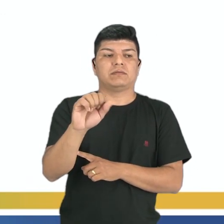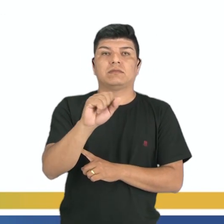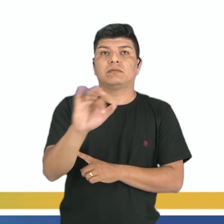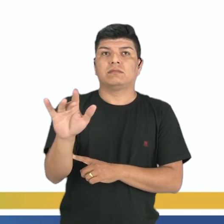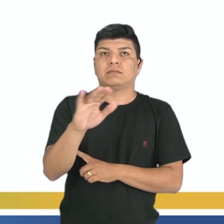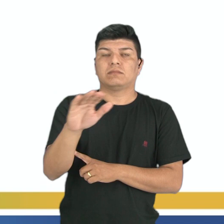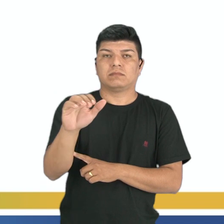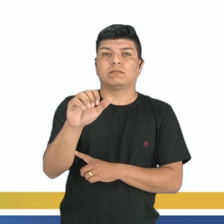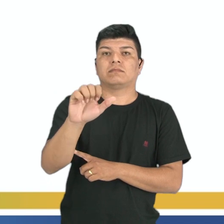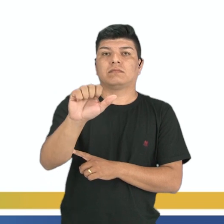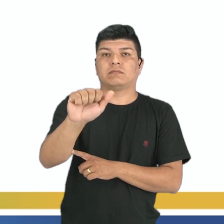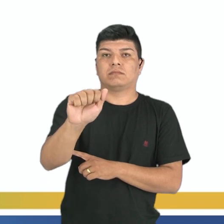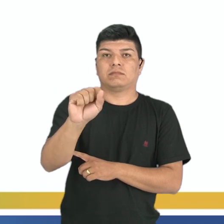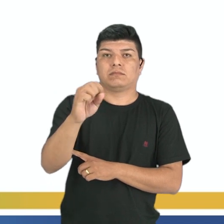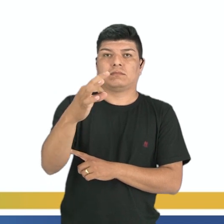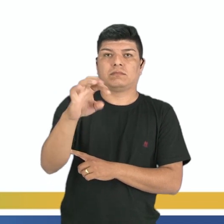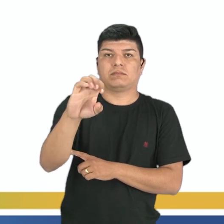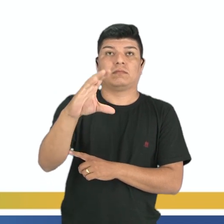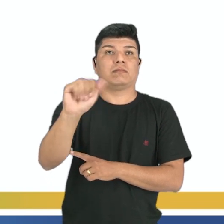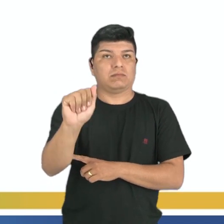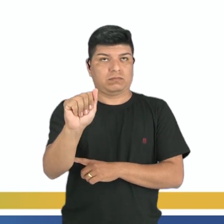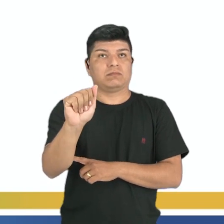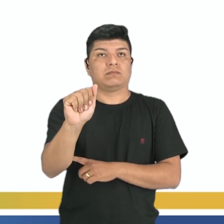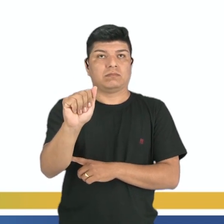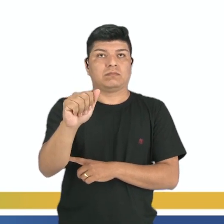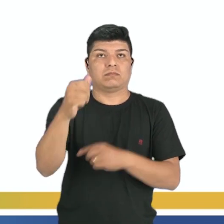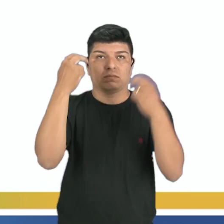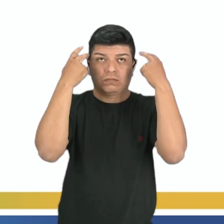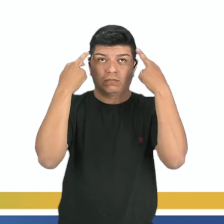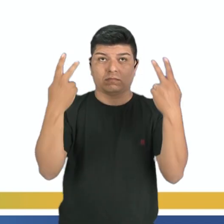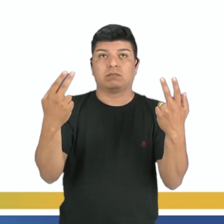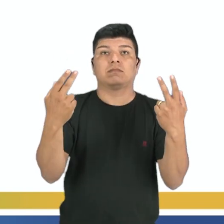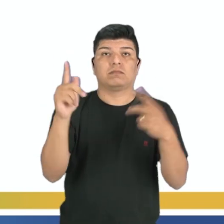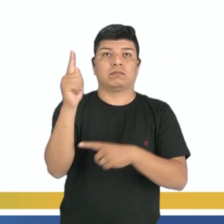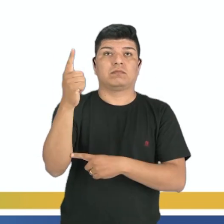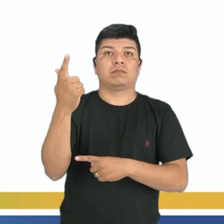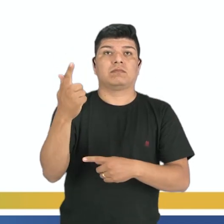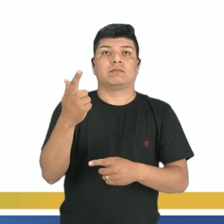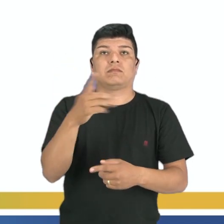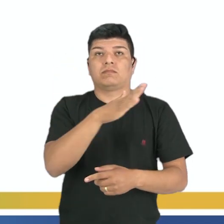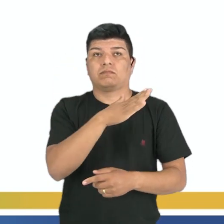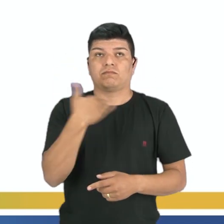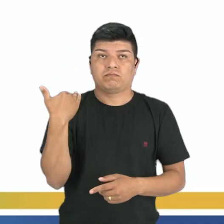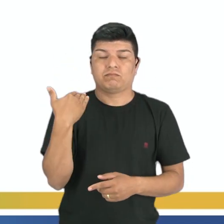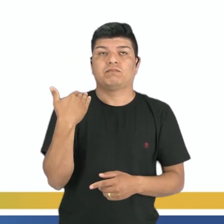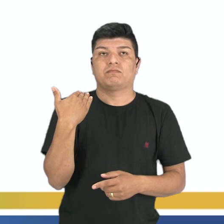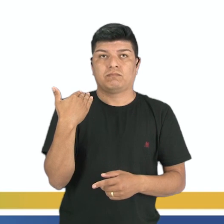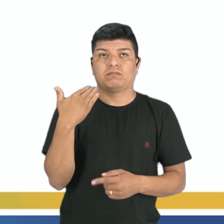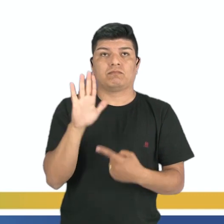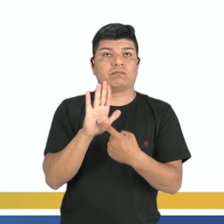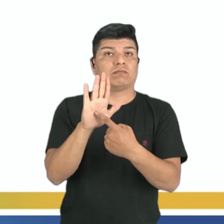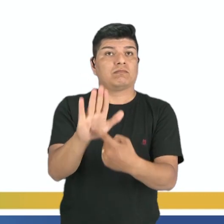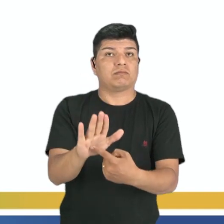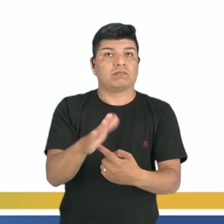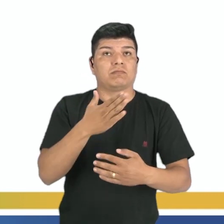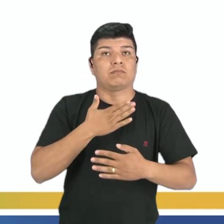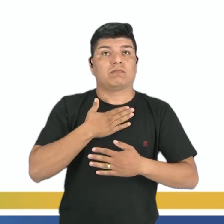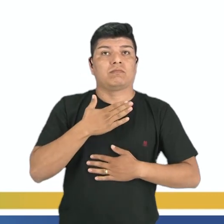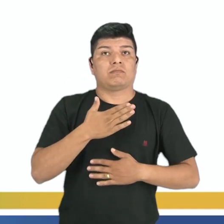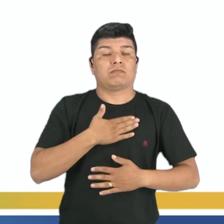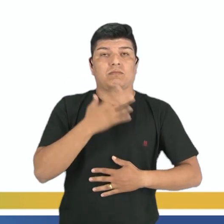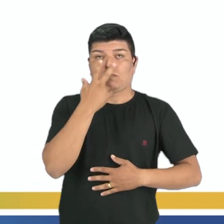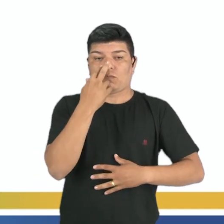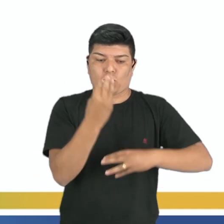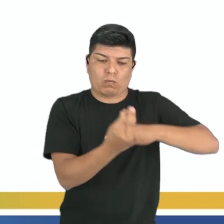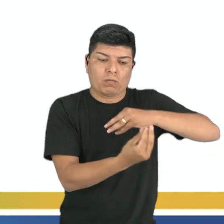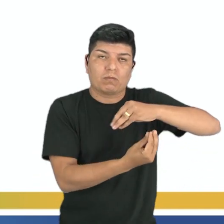A natureza ideográfica da escrita está patente em conceitos abstratos, como a morte, representada por um corpo